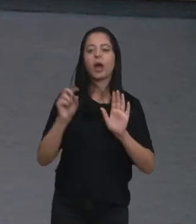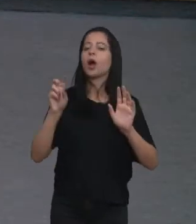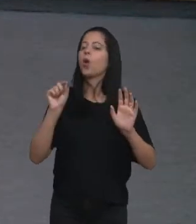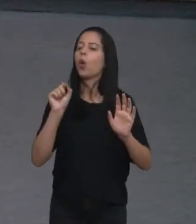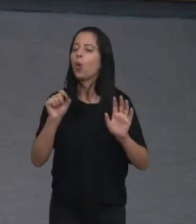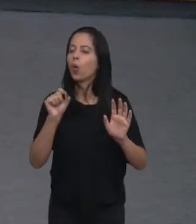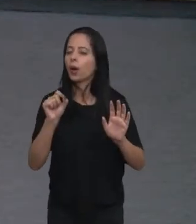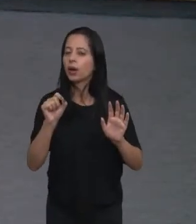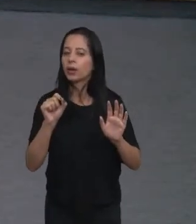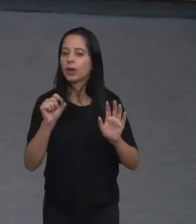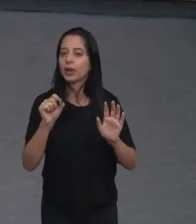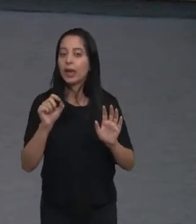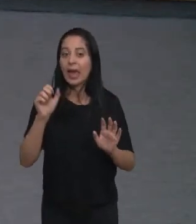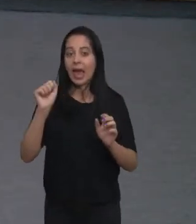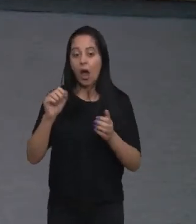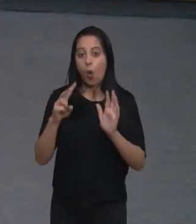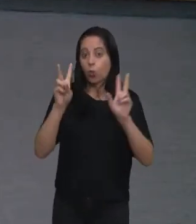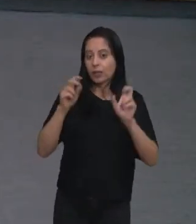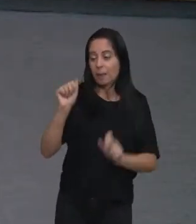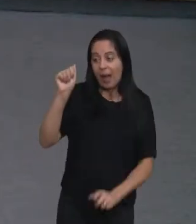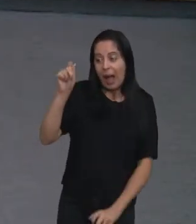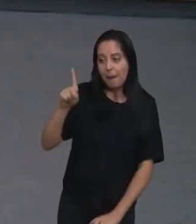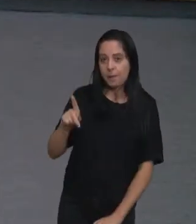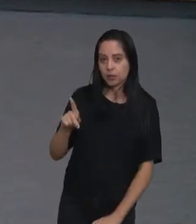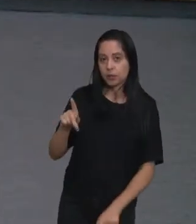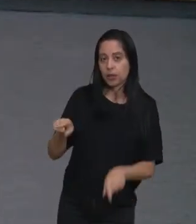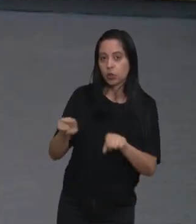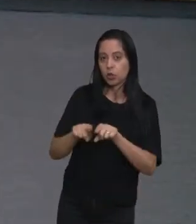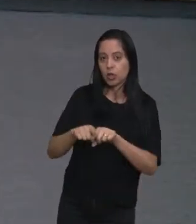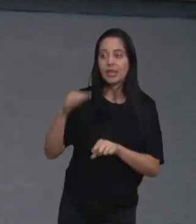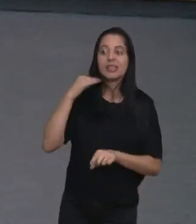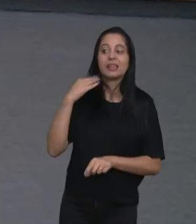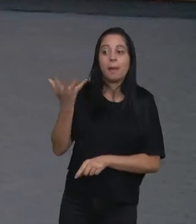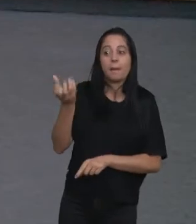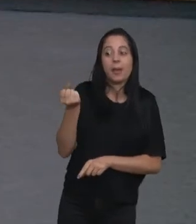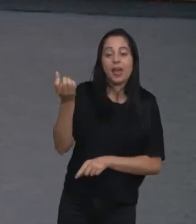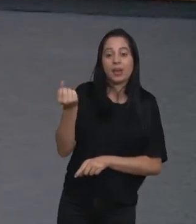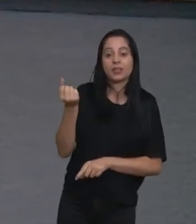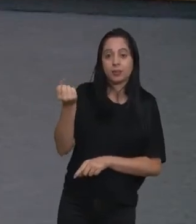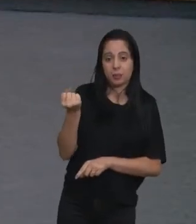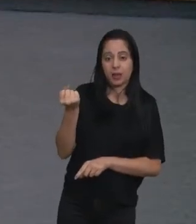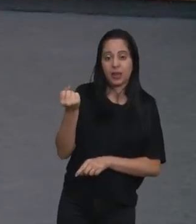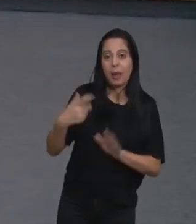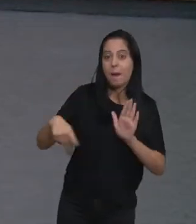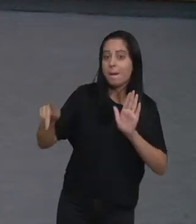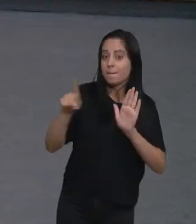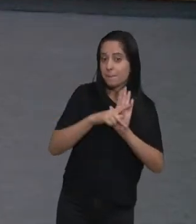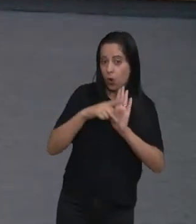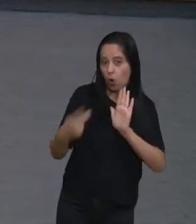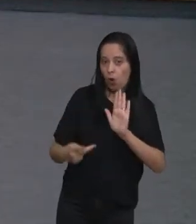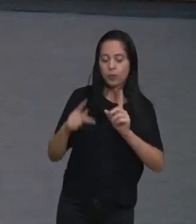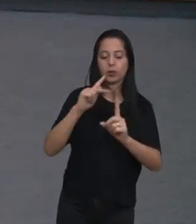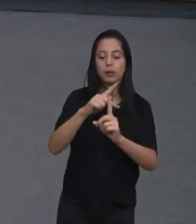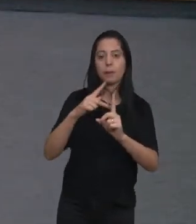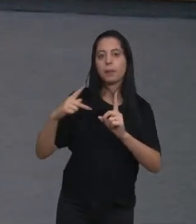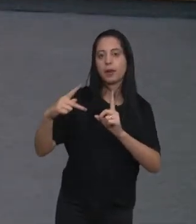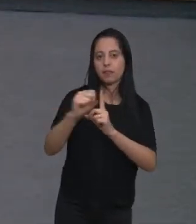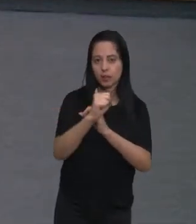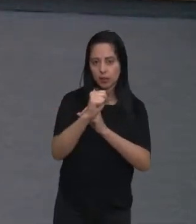dispõe sobre as aposentadorias e pensões do regime próprio de previdência social dos